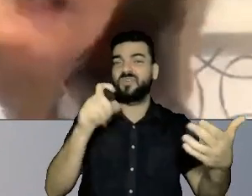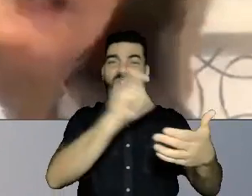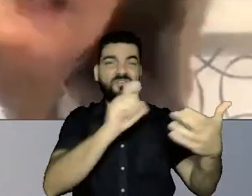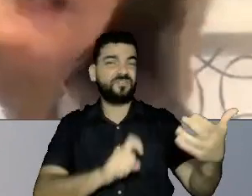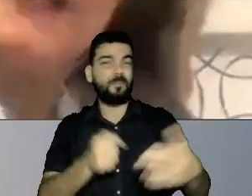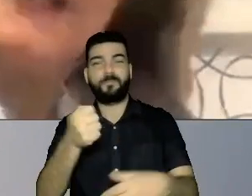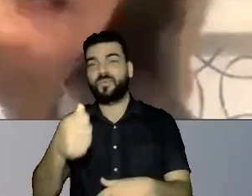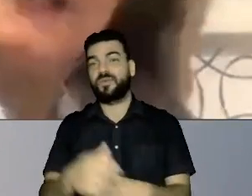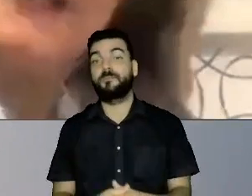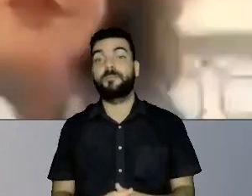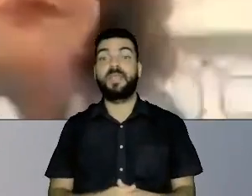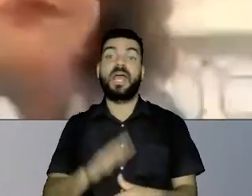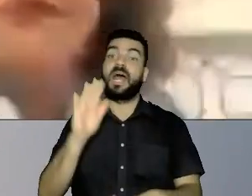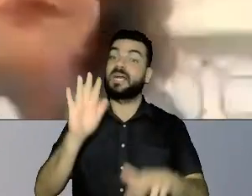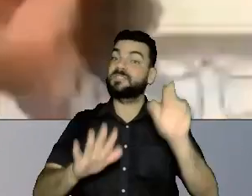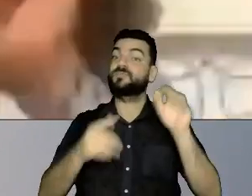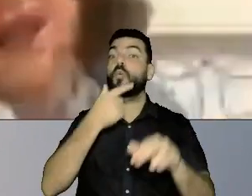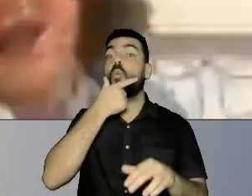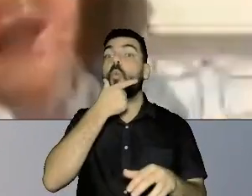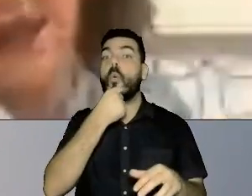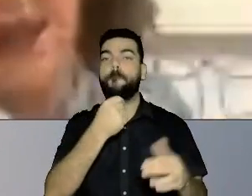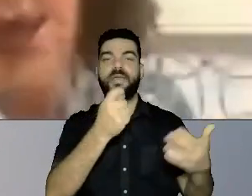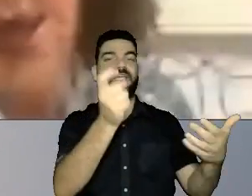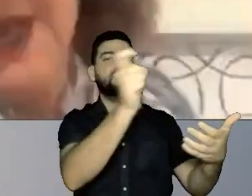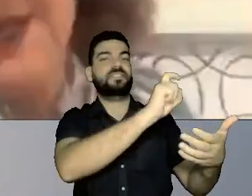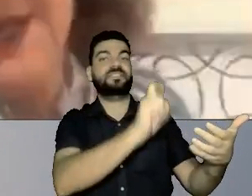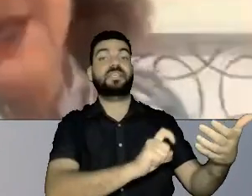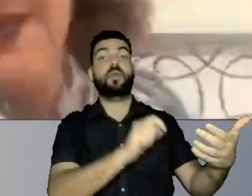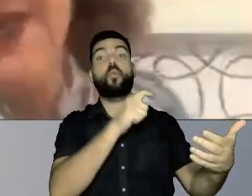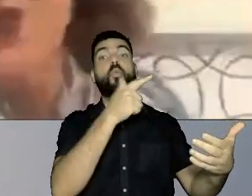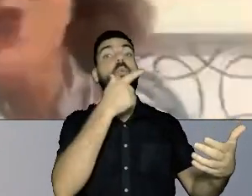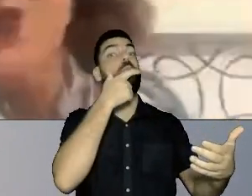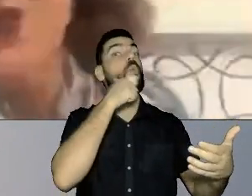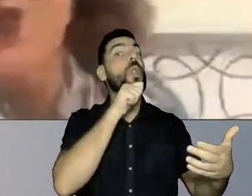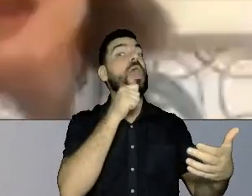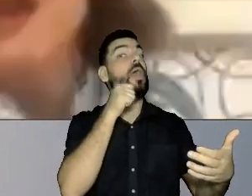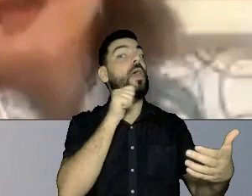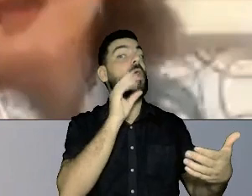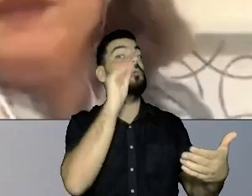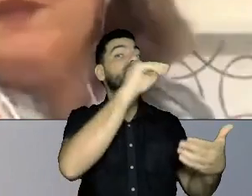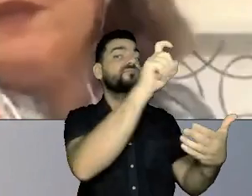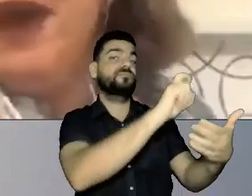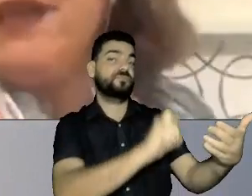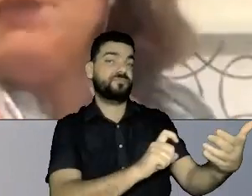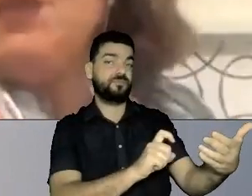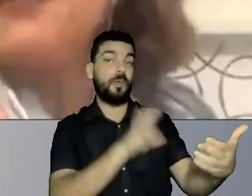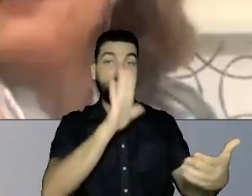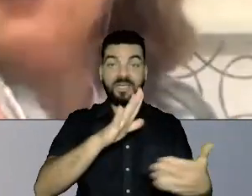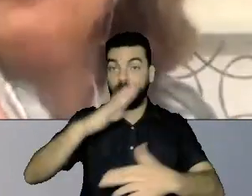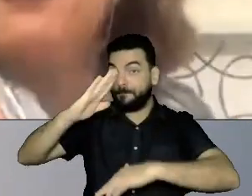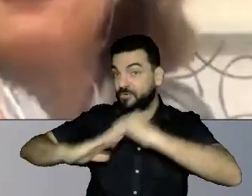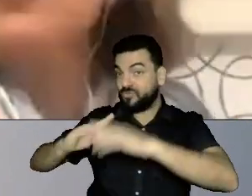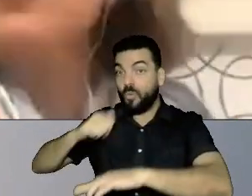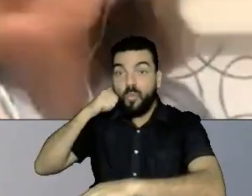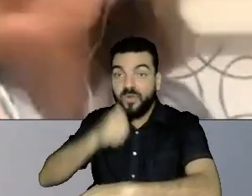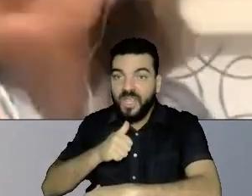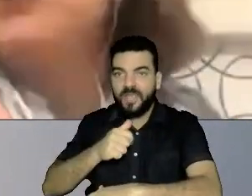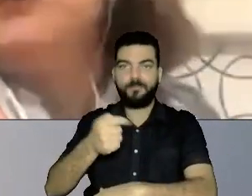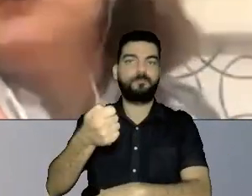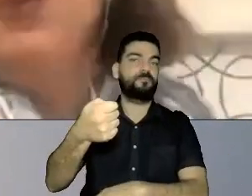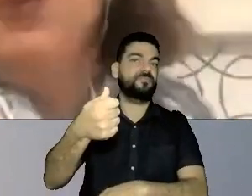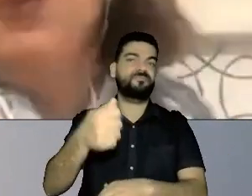retratadas e o Guerrilla Girls faz essa denúncia, que as mulheres são